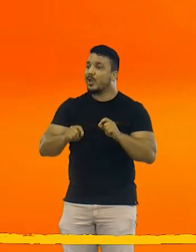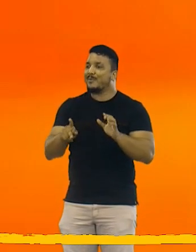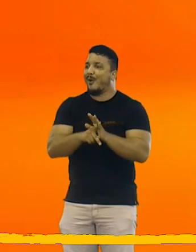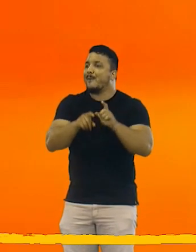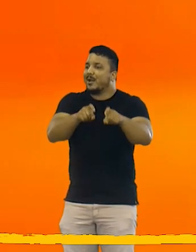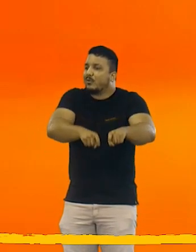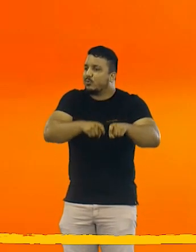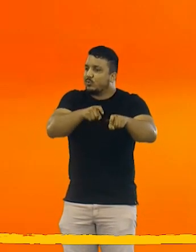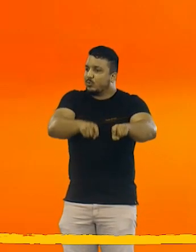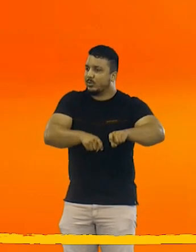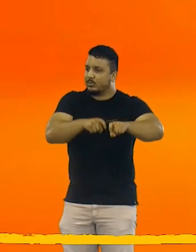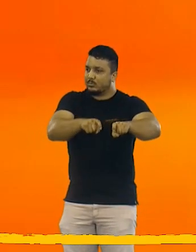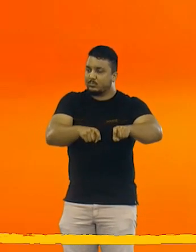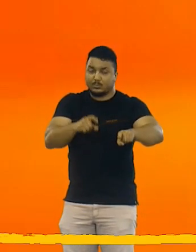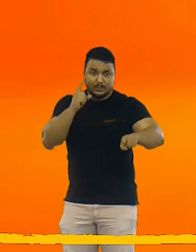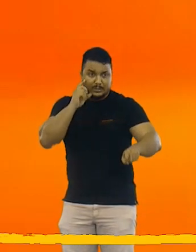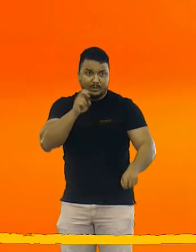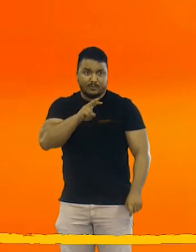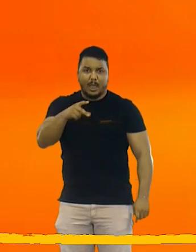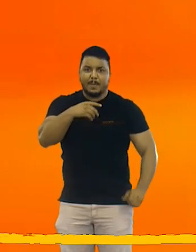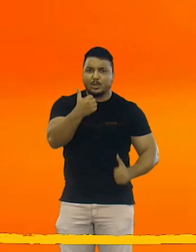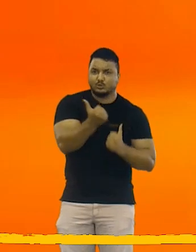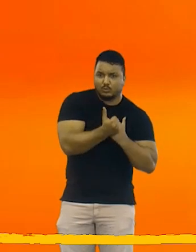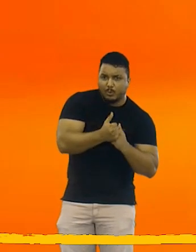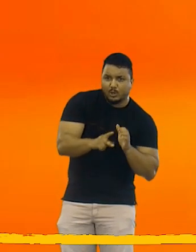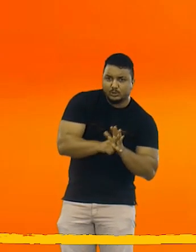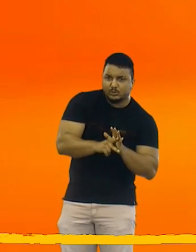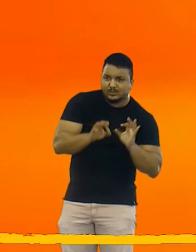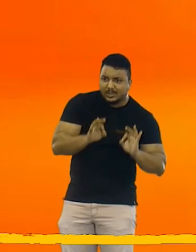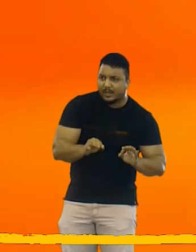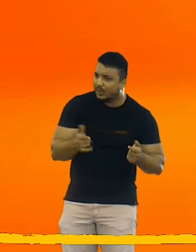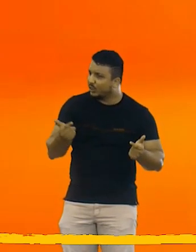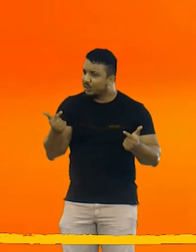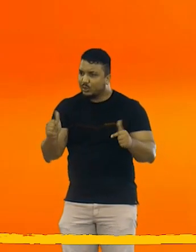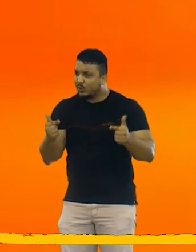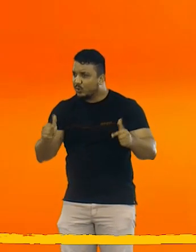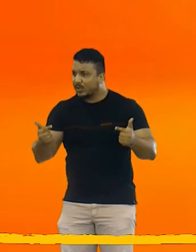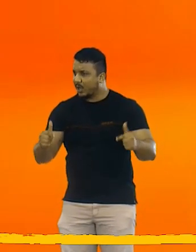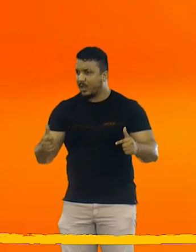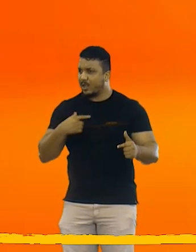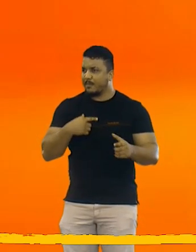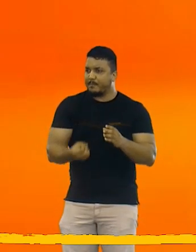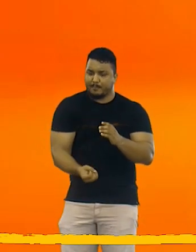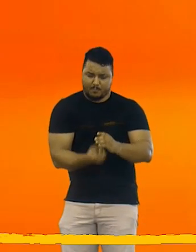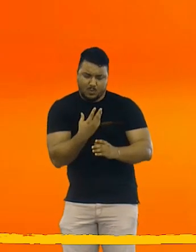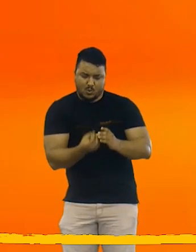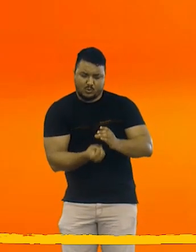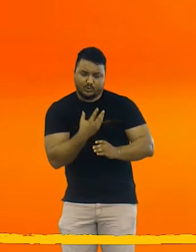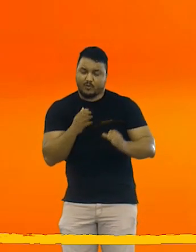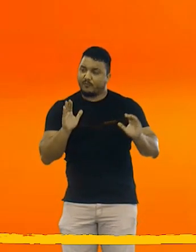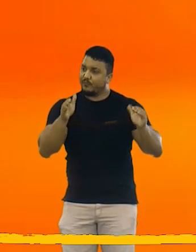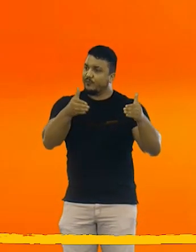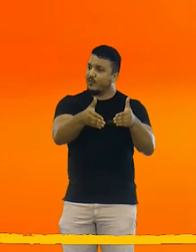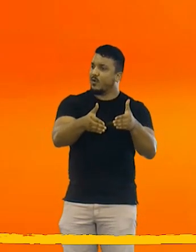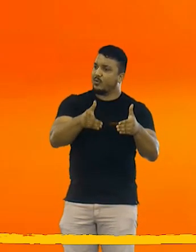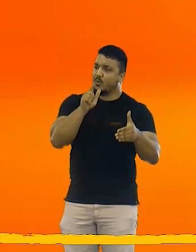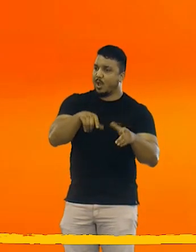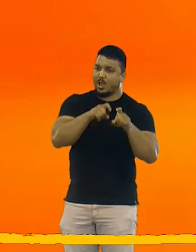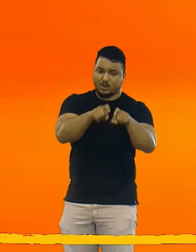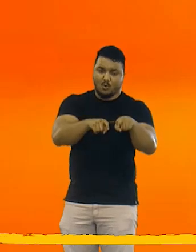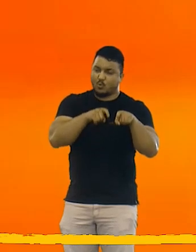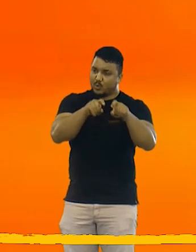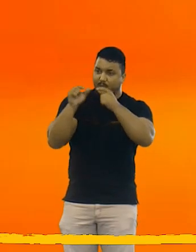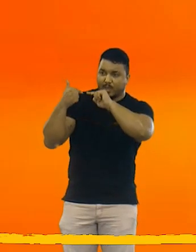vigentes. Então, quando você olha para o que o suporte está falando, não há apenas uma produção voltada para a